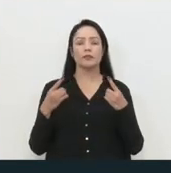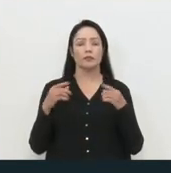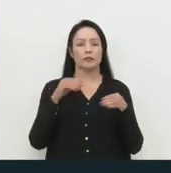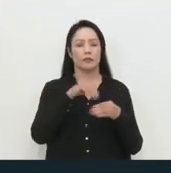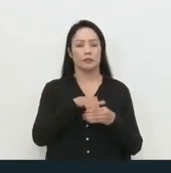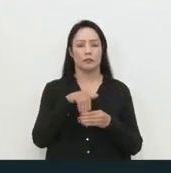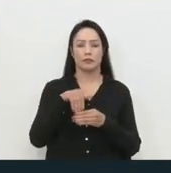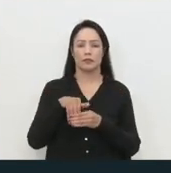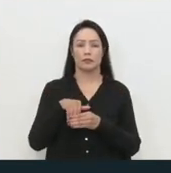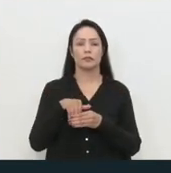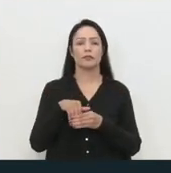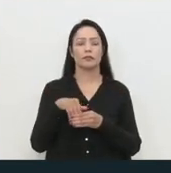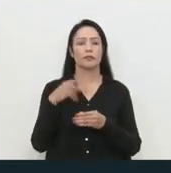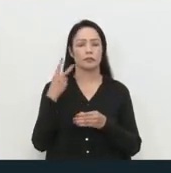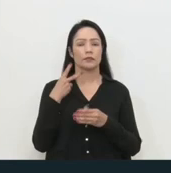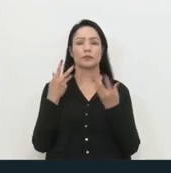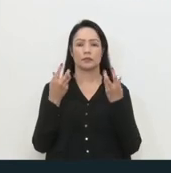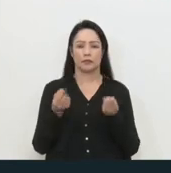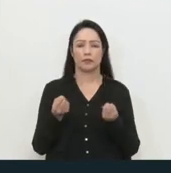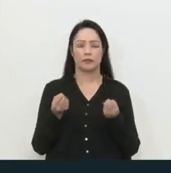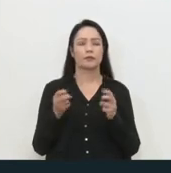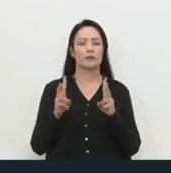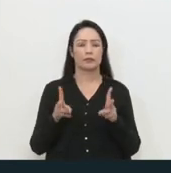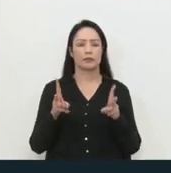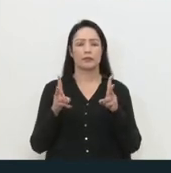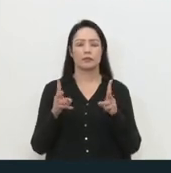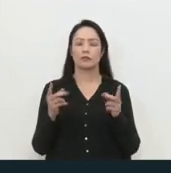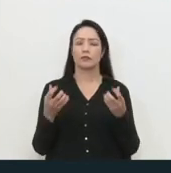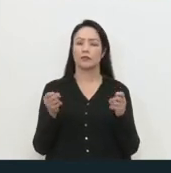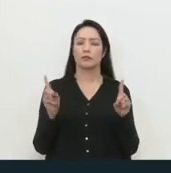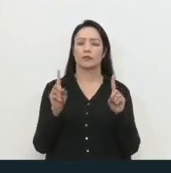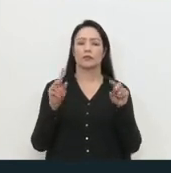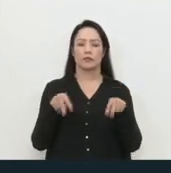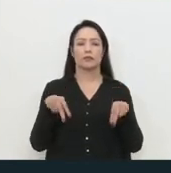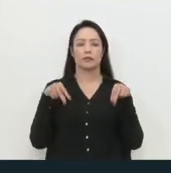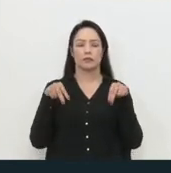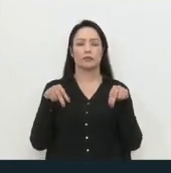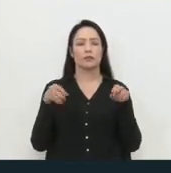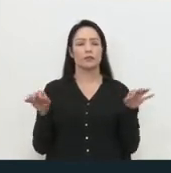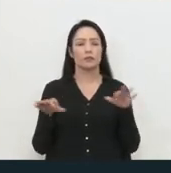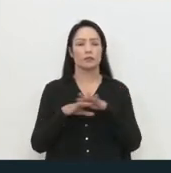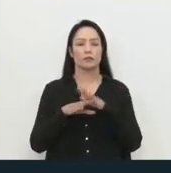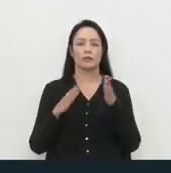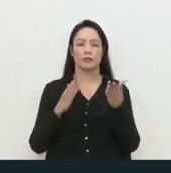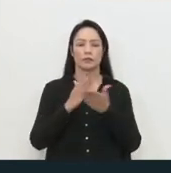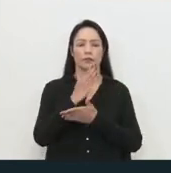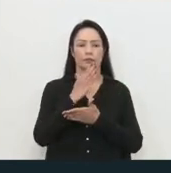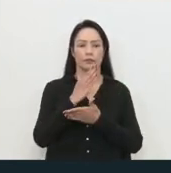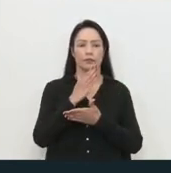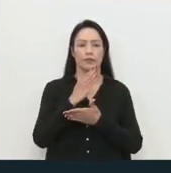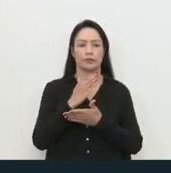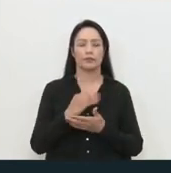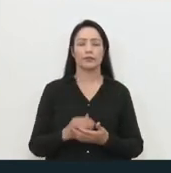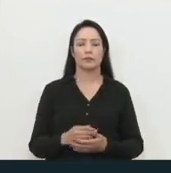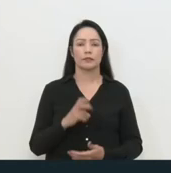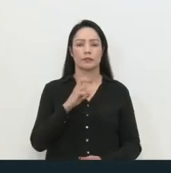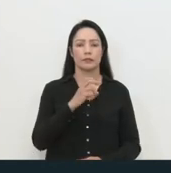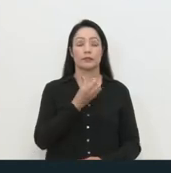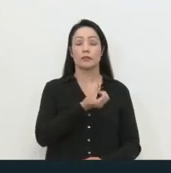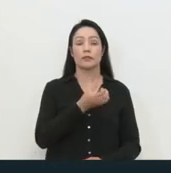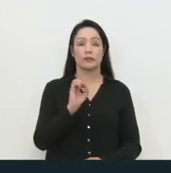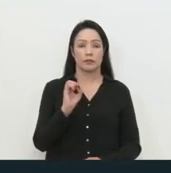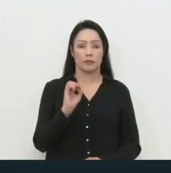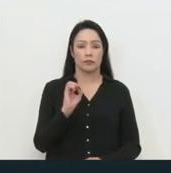votação os vereadores favoráveis como estão e os contrário se manifestem encerrado a votação aprovado em caminhos e tem 60